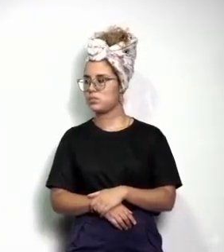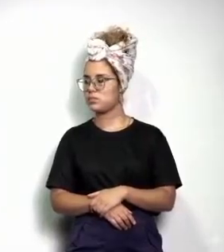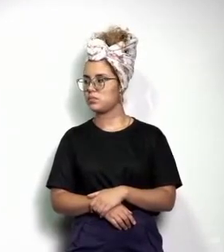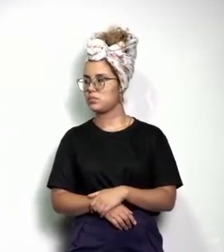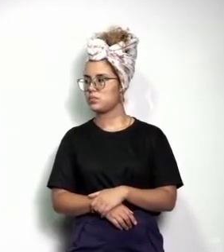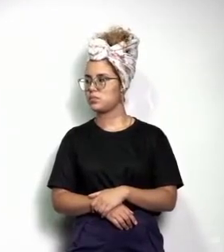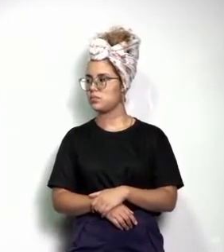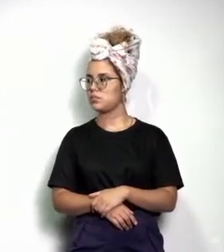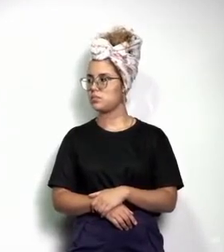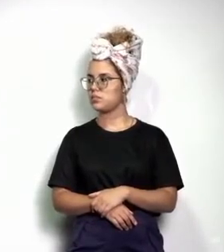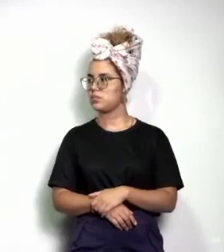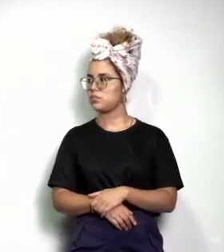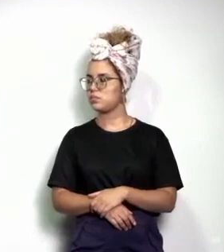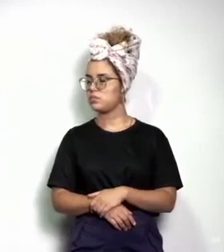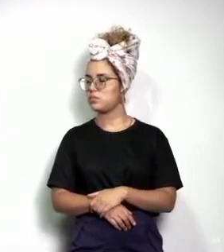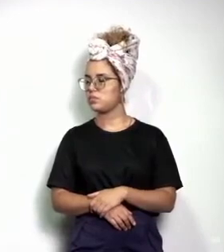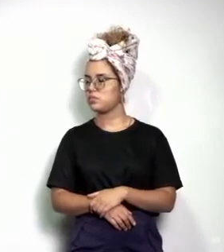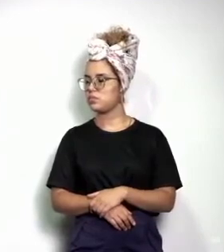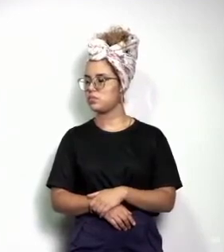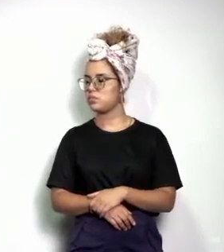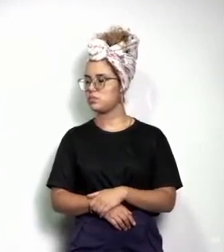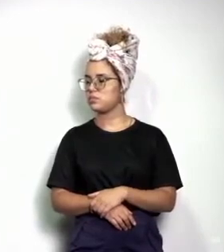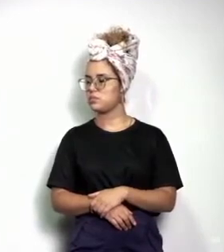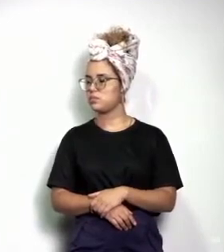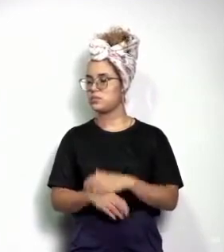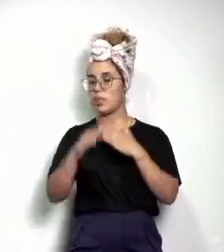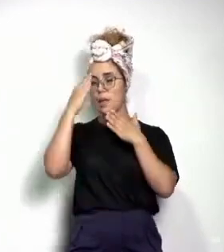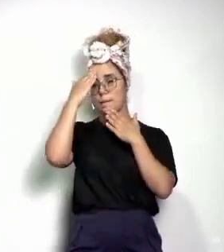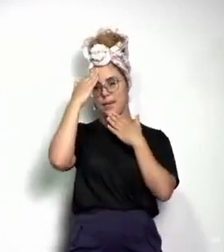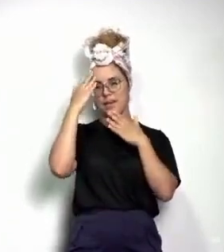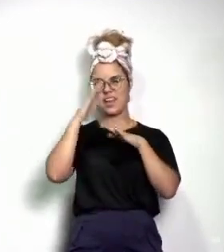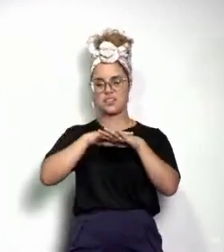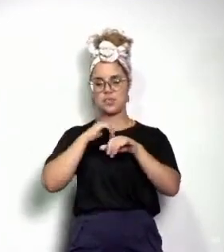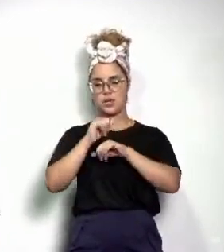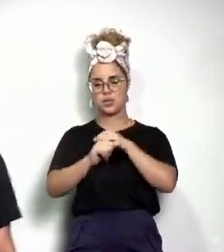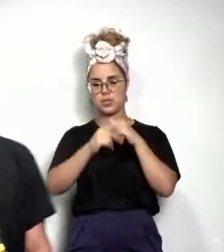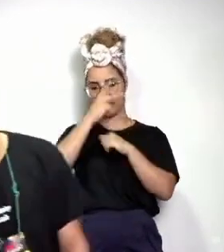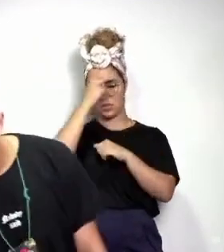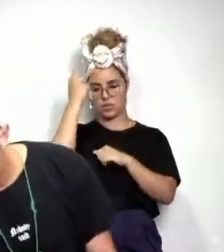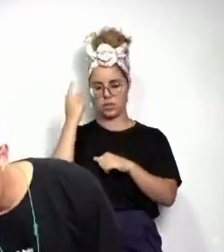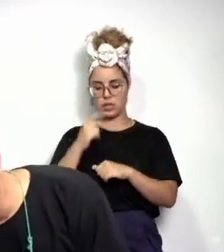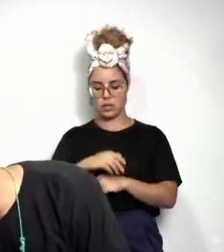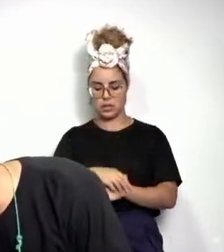Beleza. Vou chamar outras pessoas agora, tá bom? Obrigada.